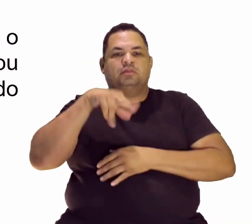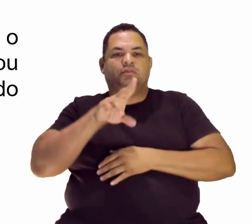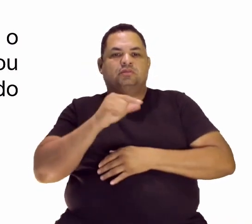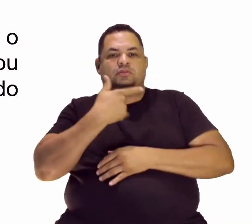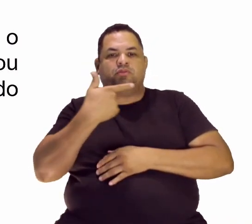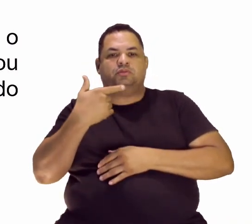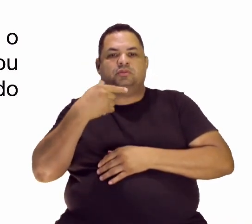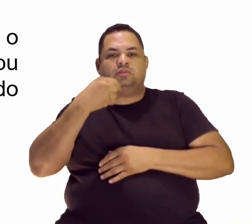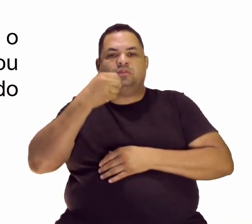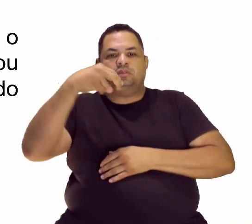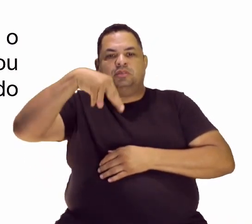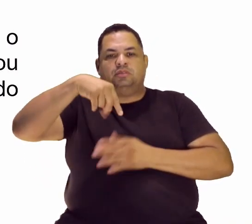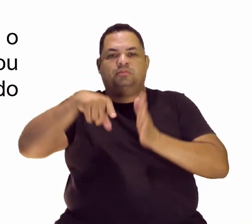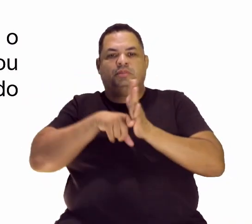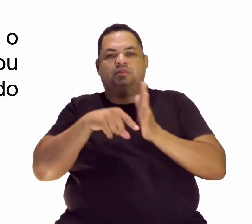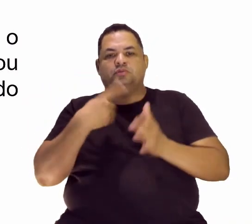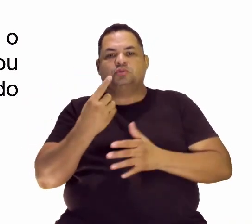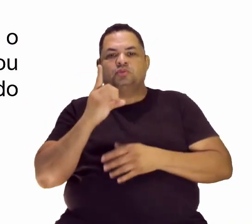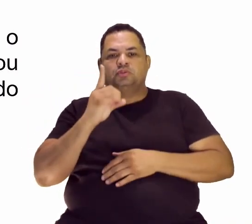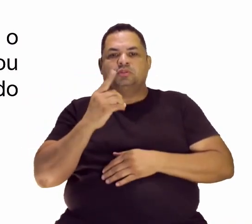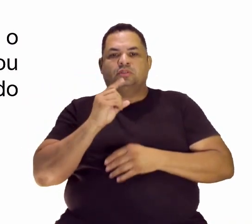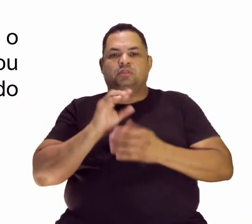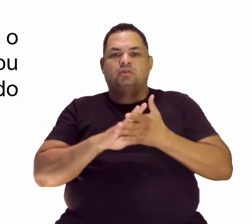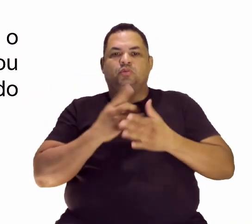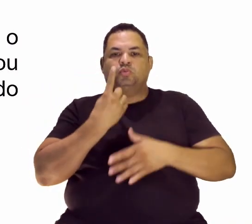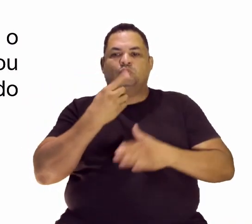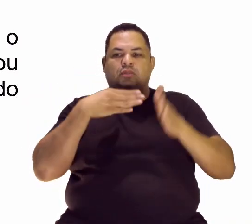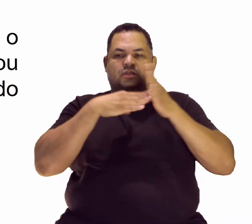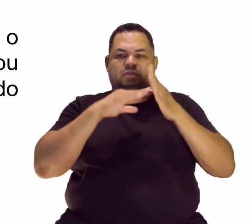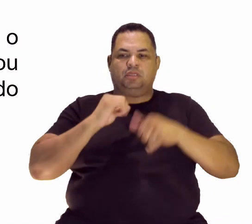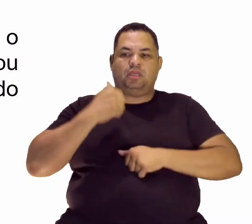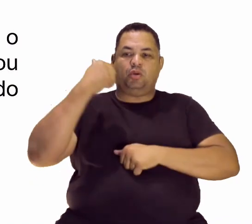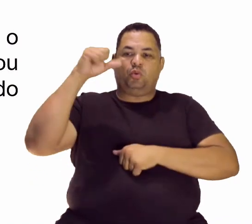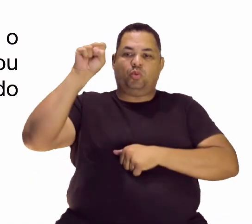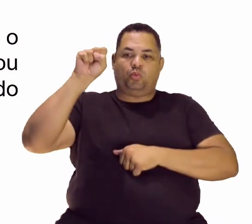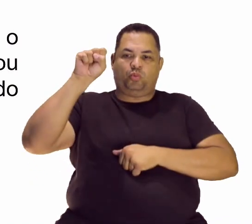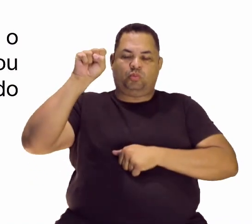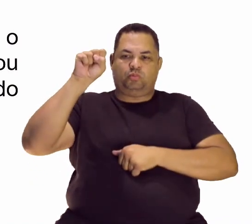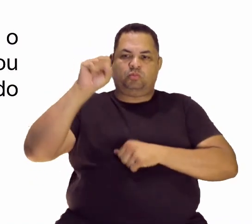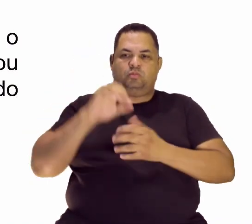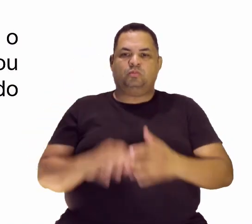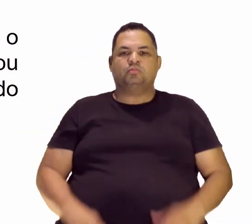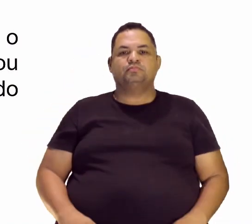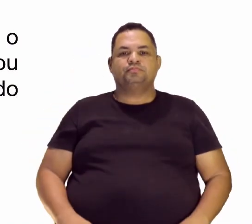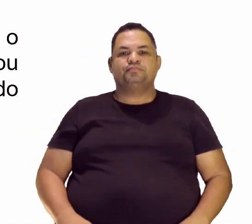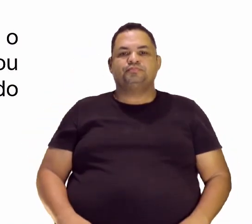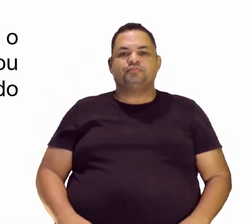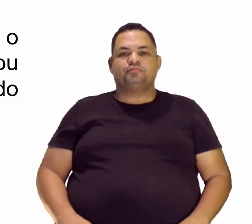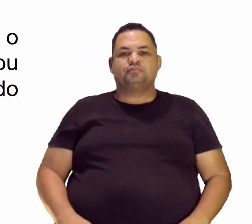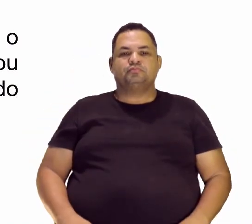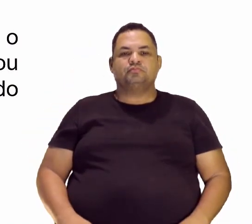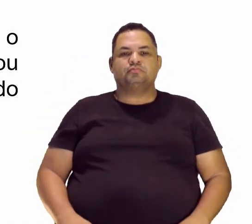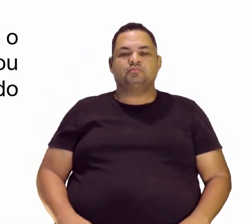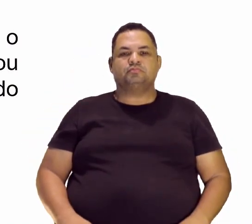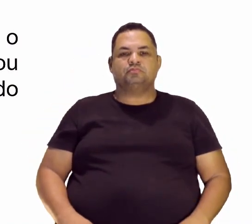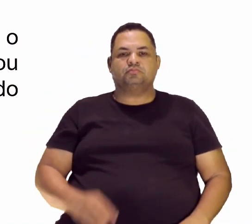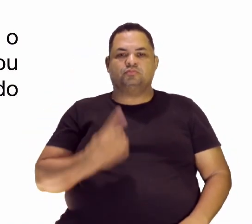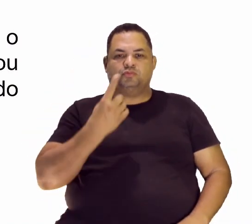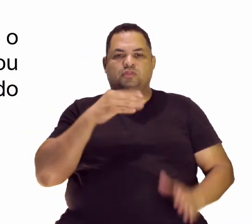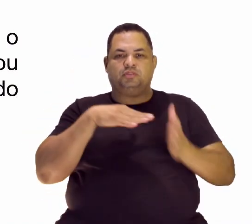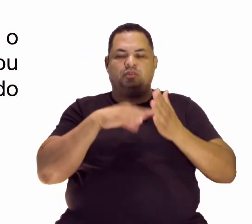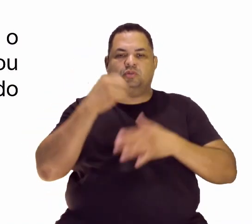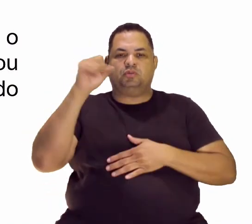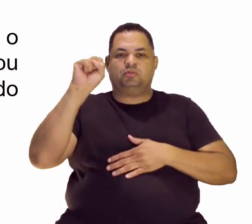Ns2, N-1, D, que vai de 1 a 8. Não vai de 9 a 10, geralmente de 1 a